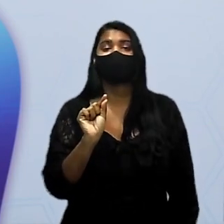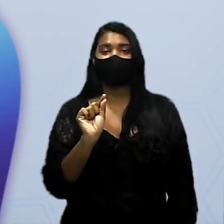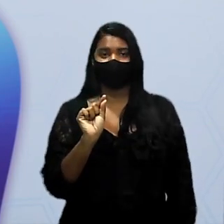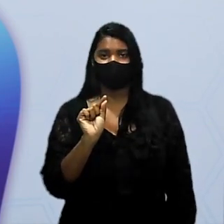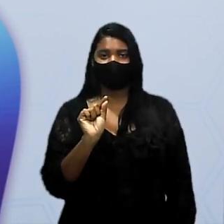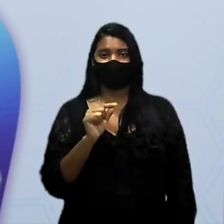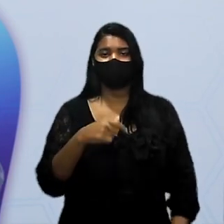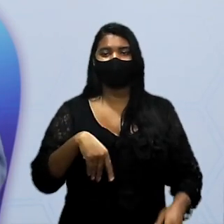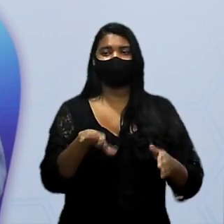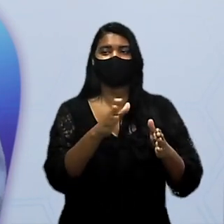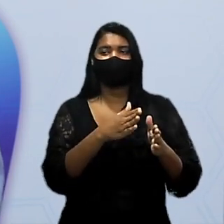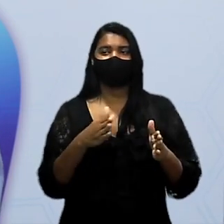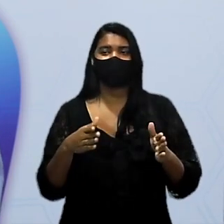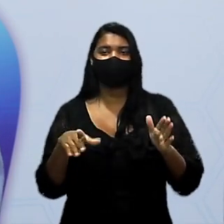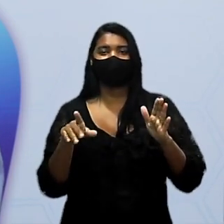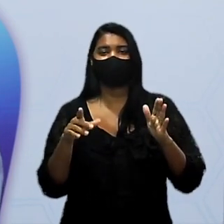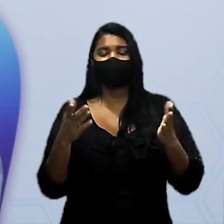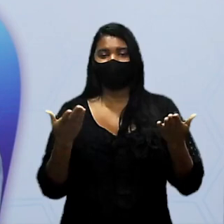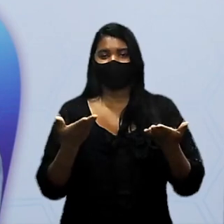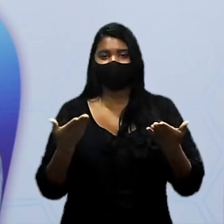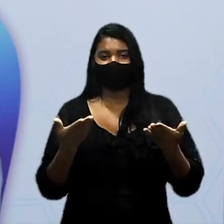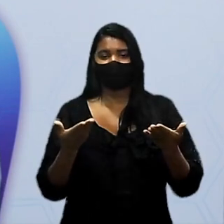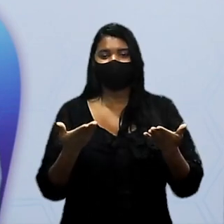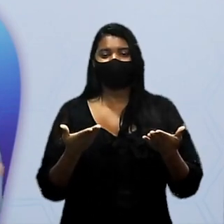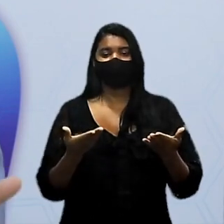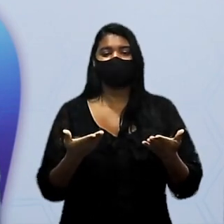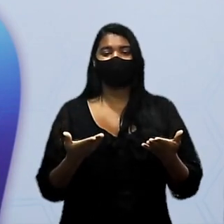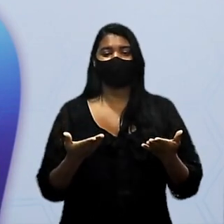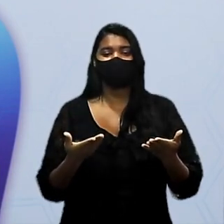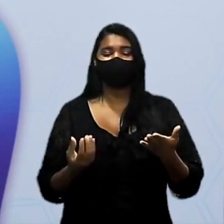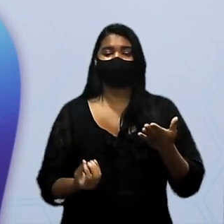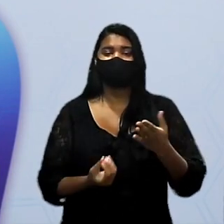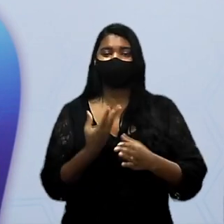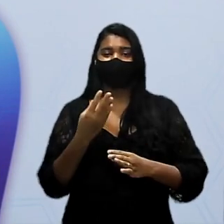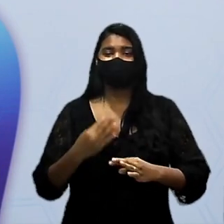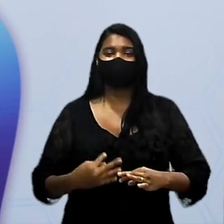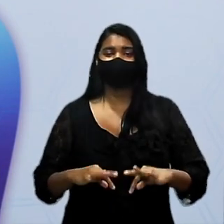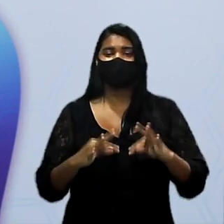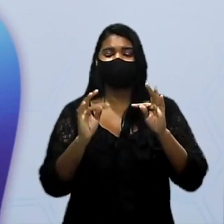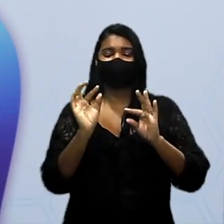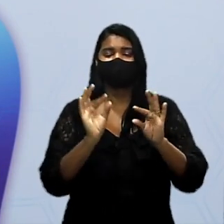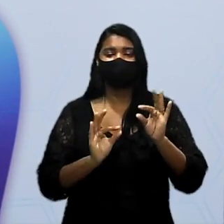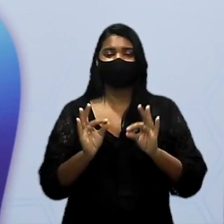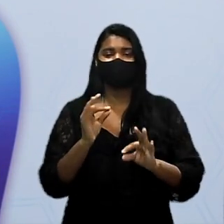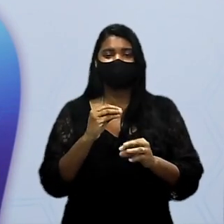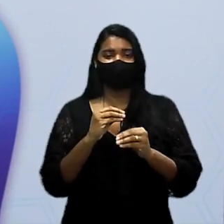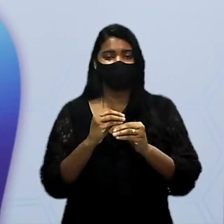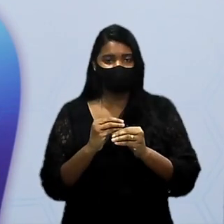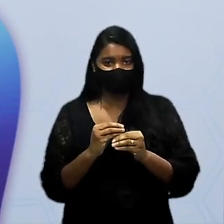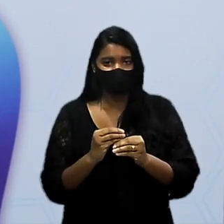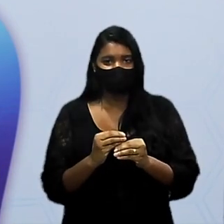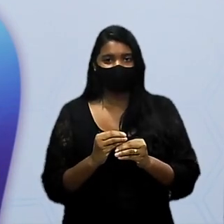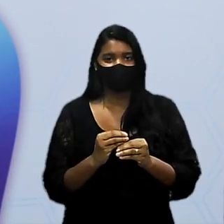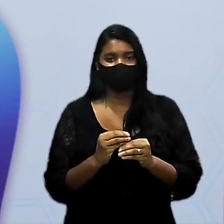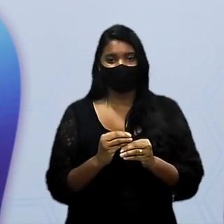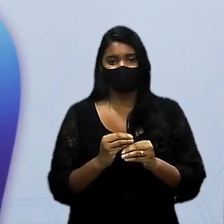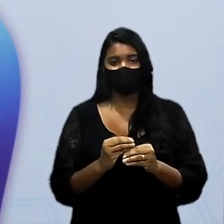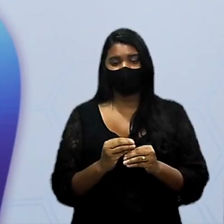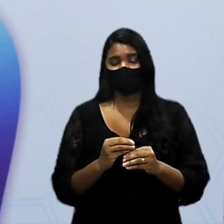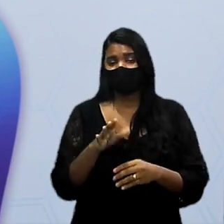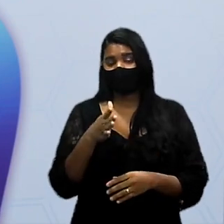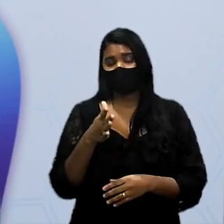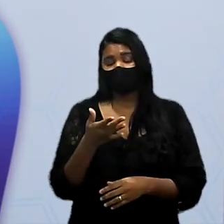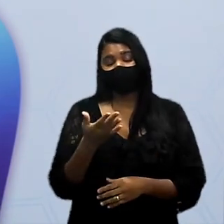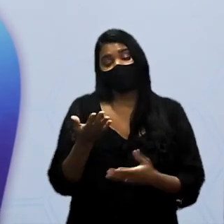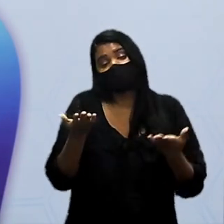esse processo, essa lógica digital, ela trabalha em cima de uma produção muito imprevisível. O